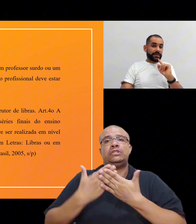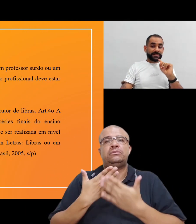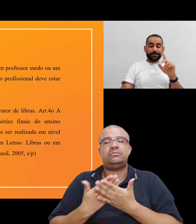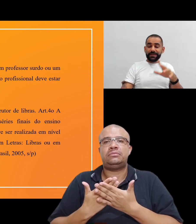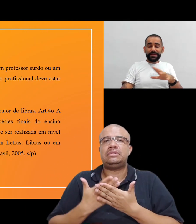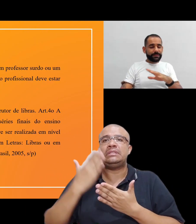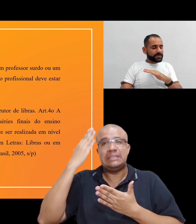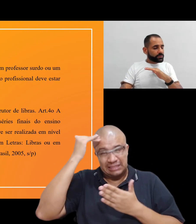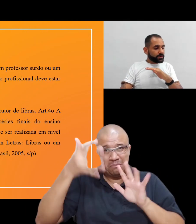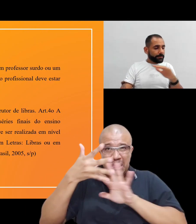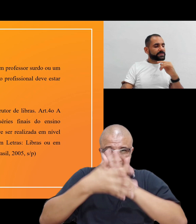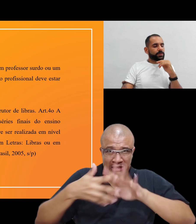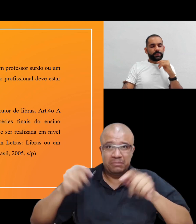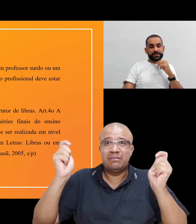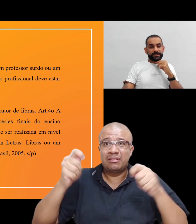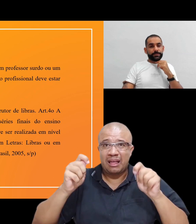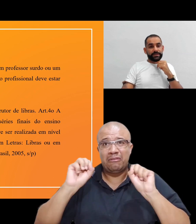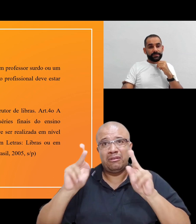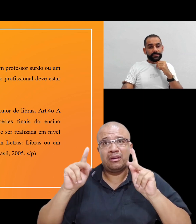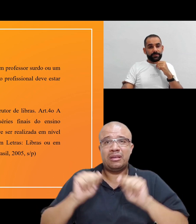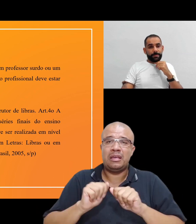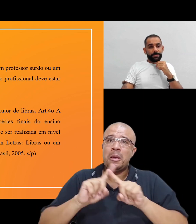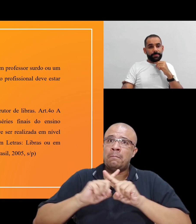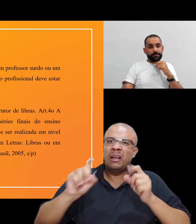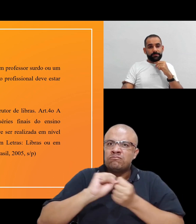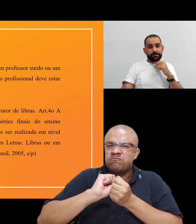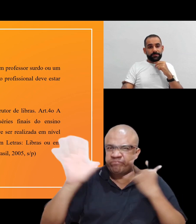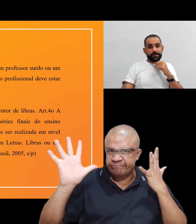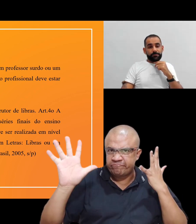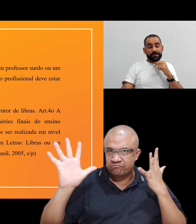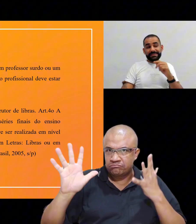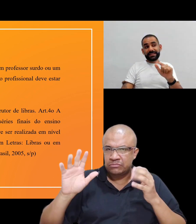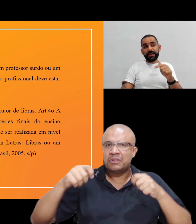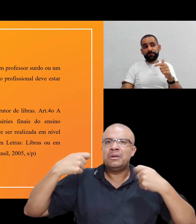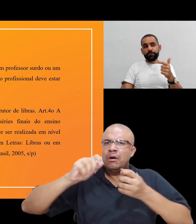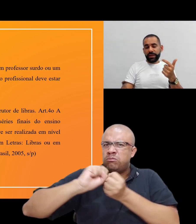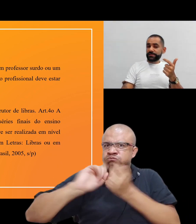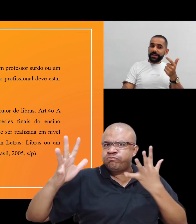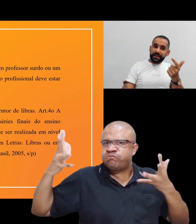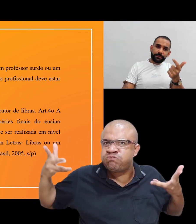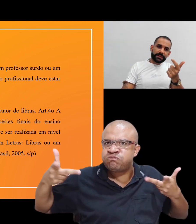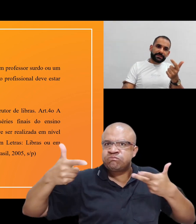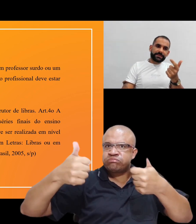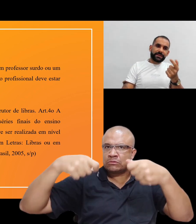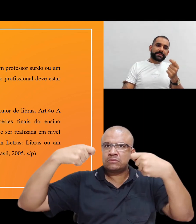escola. Saber Libras qualquer pessoa pode saber. Mas ser